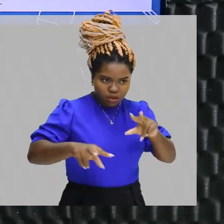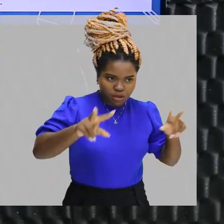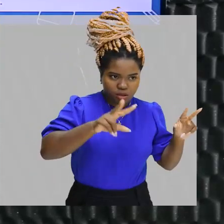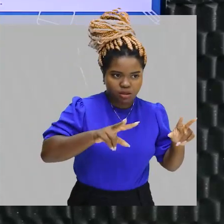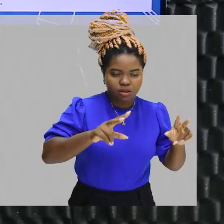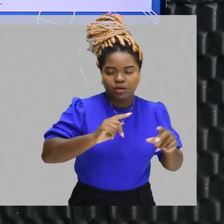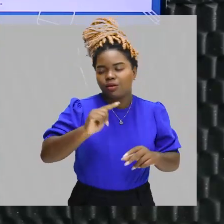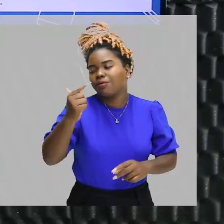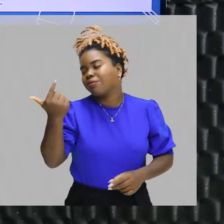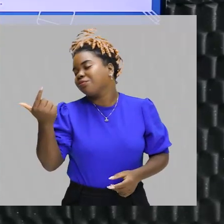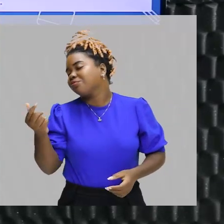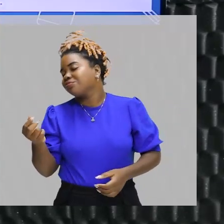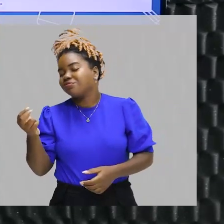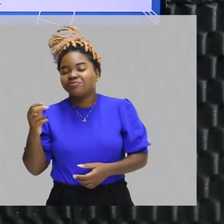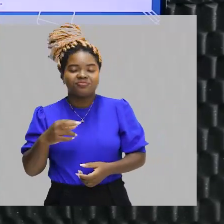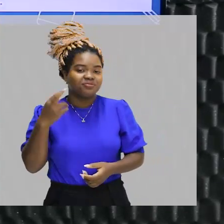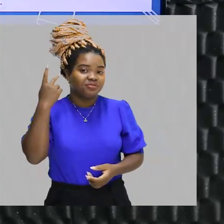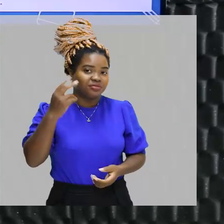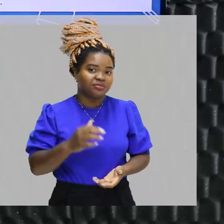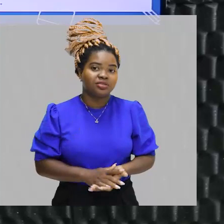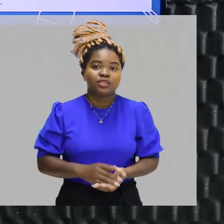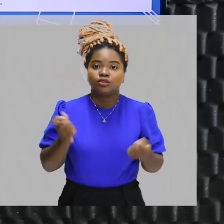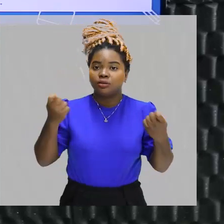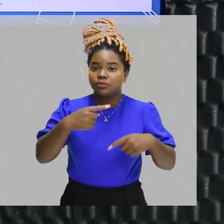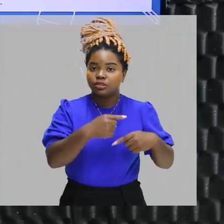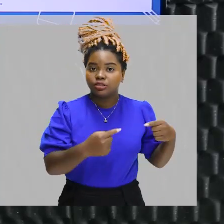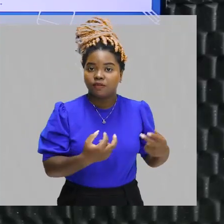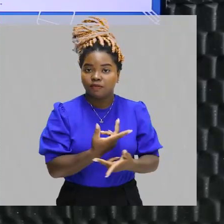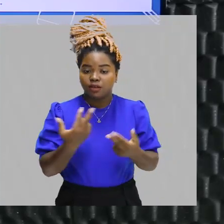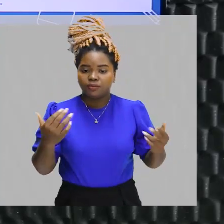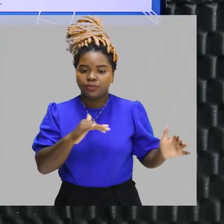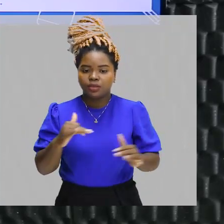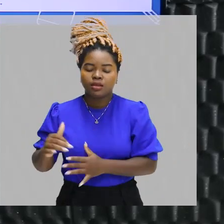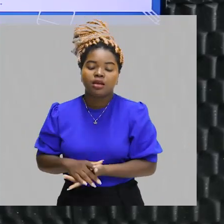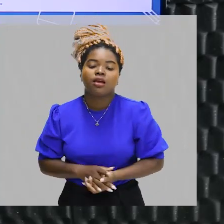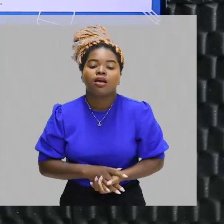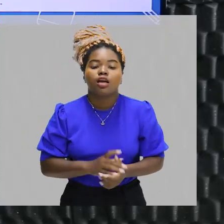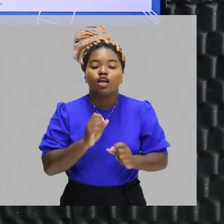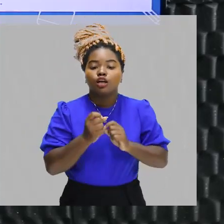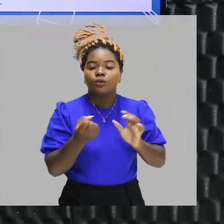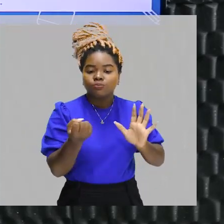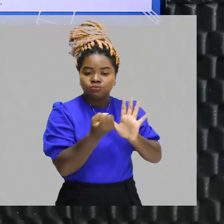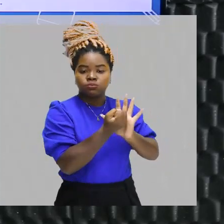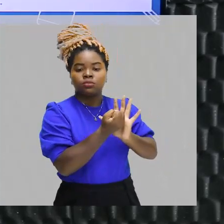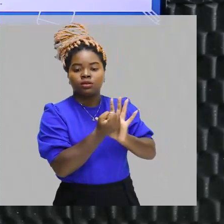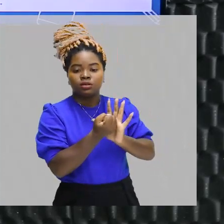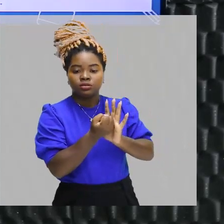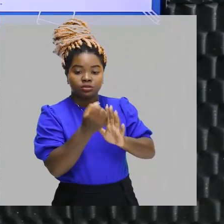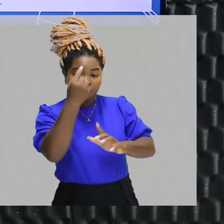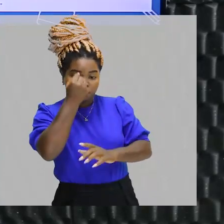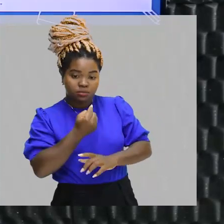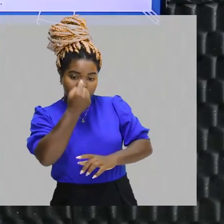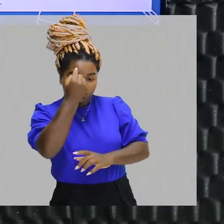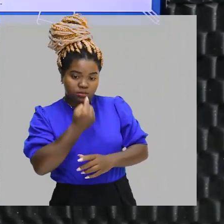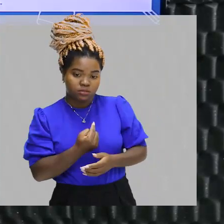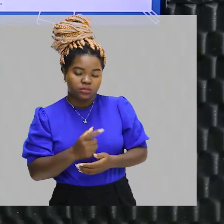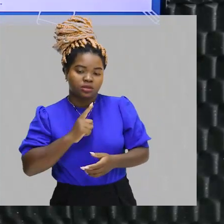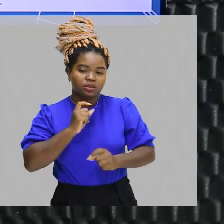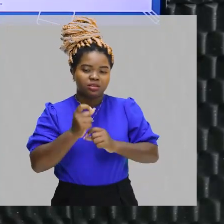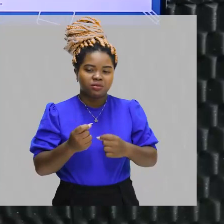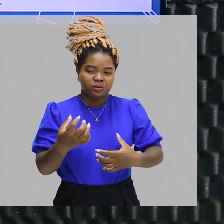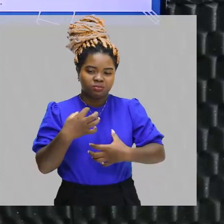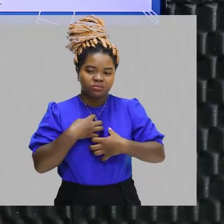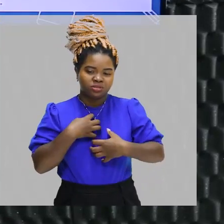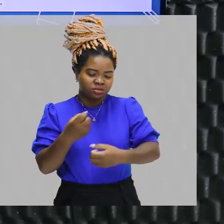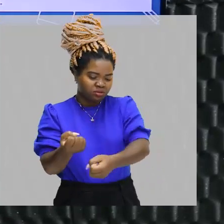uma outra história. Então é um campo ainda de se discutir muita coisa. De qualquer forma, é um registro de imagens e ele tem um apelo emocional